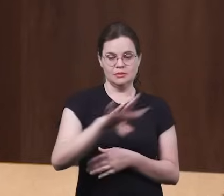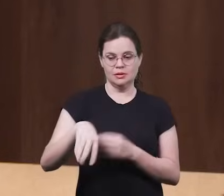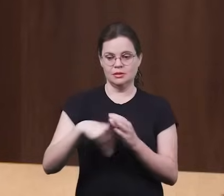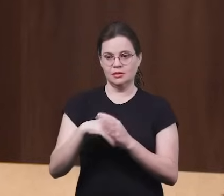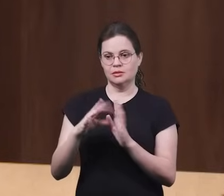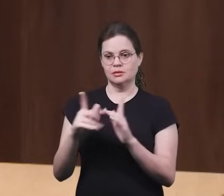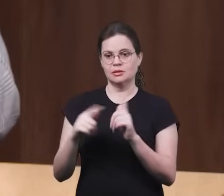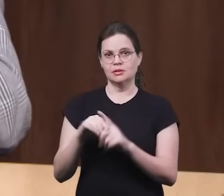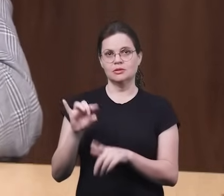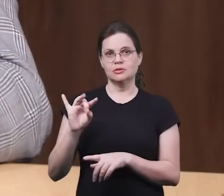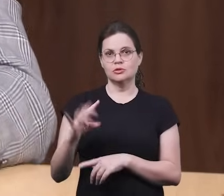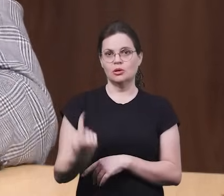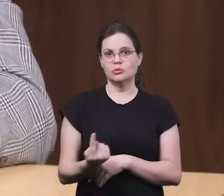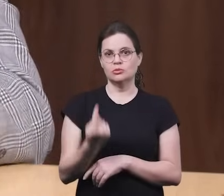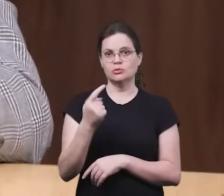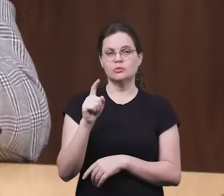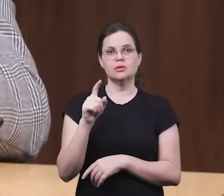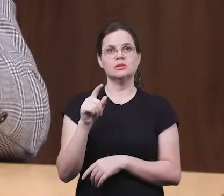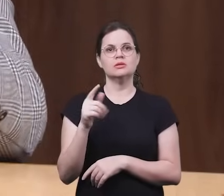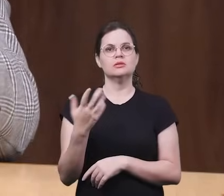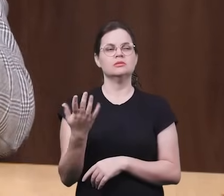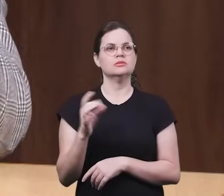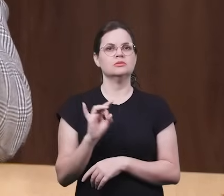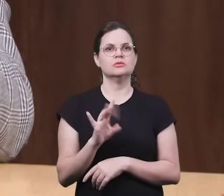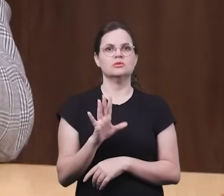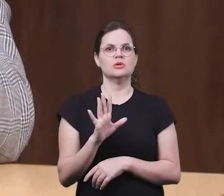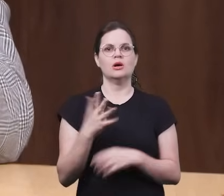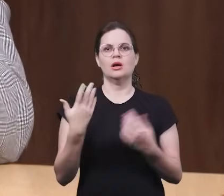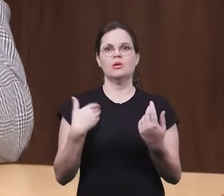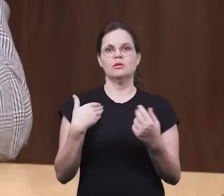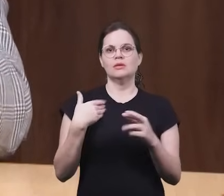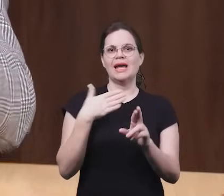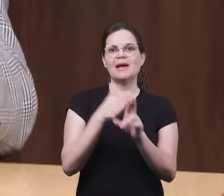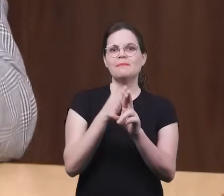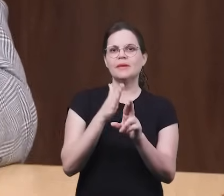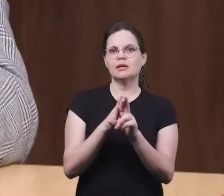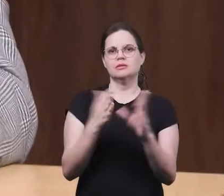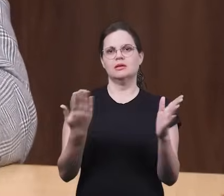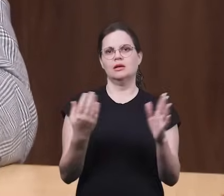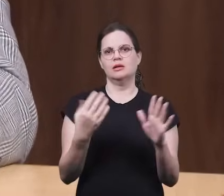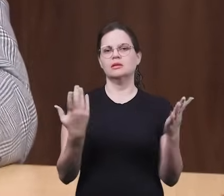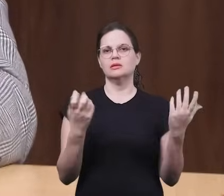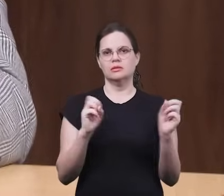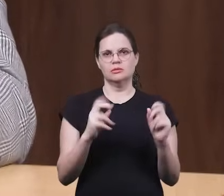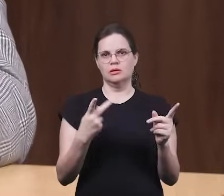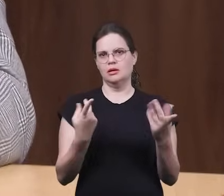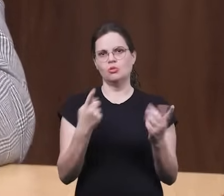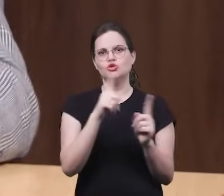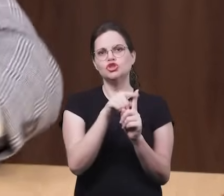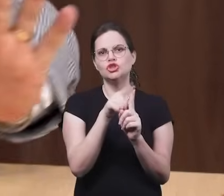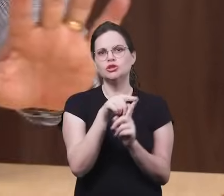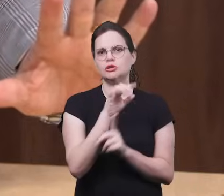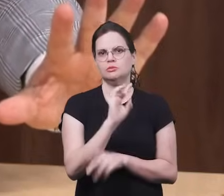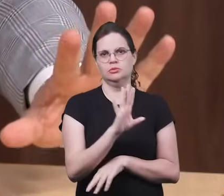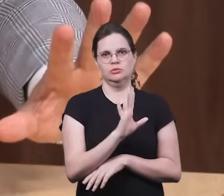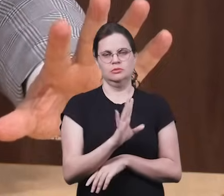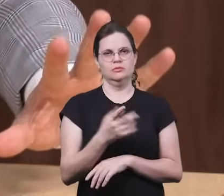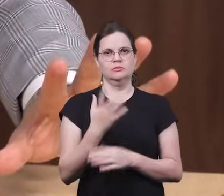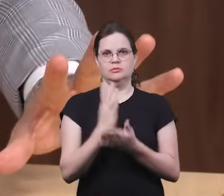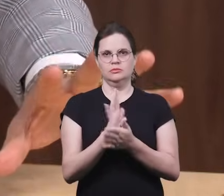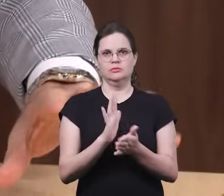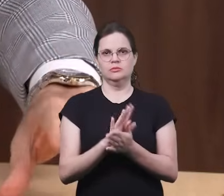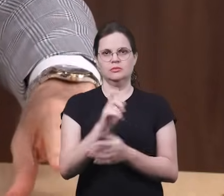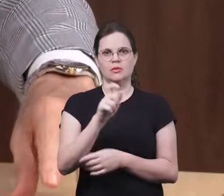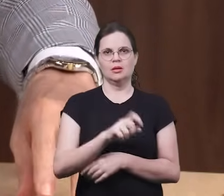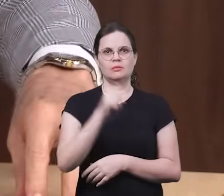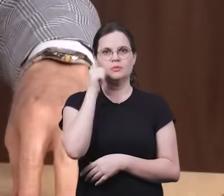a vida da igreja, é apenas uma figura, a figura. Então, não tem nada a